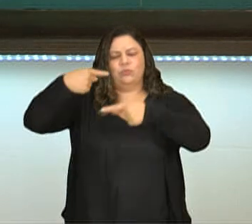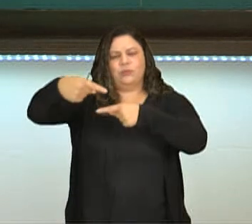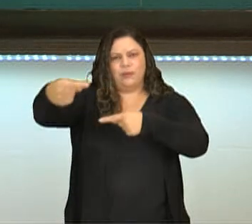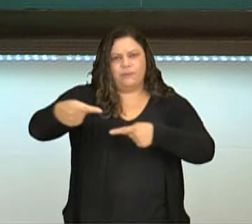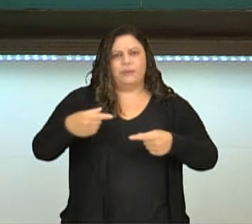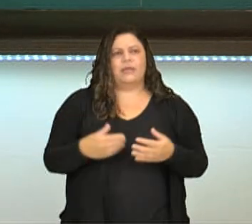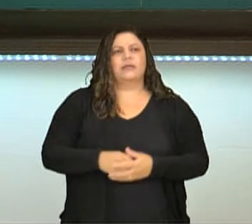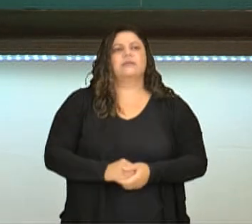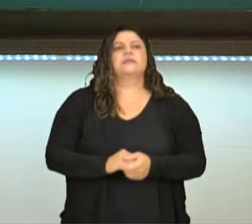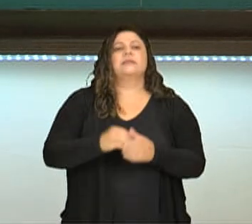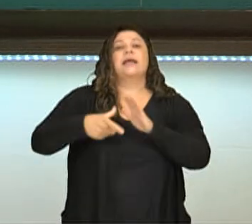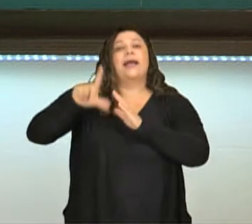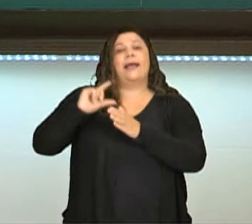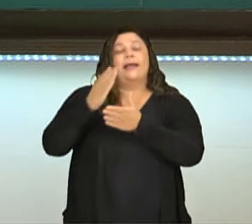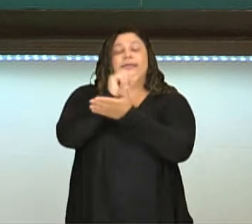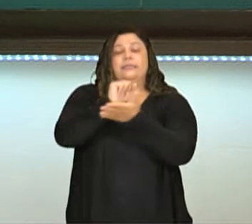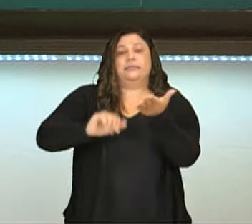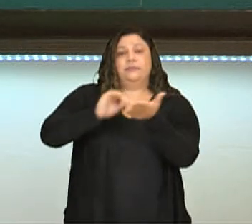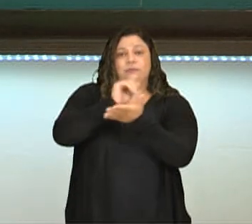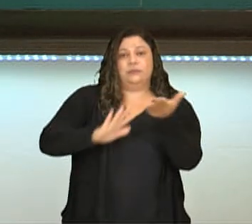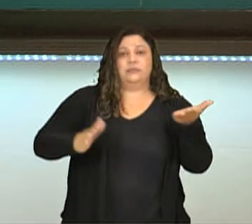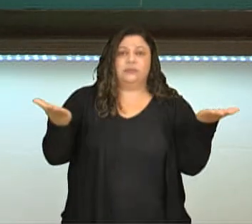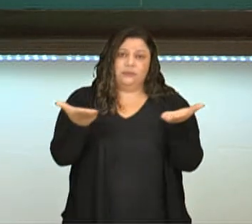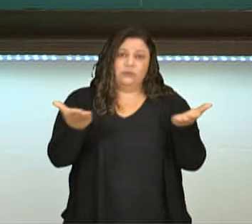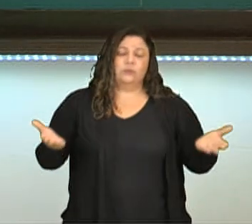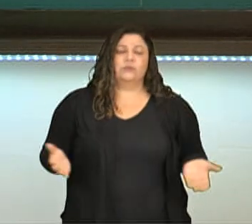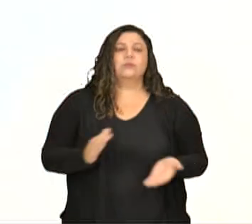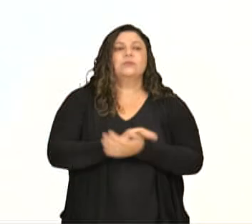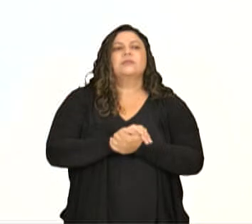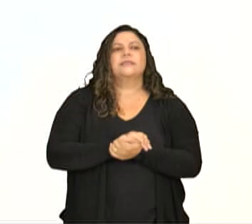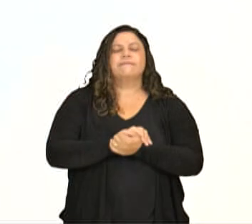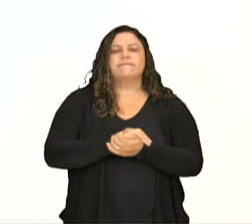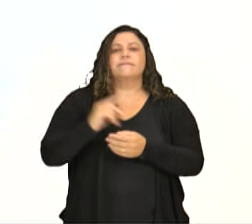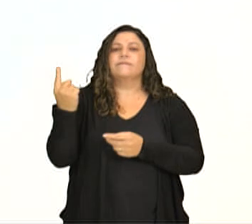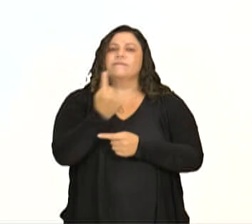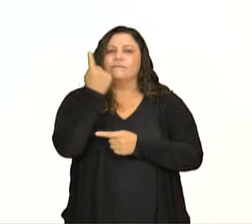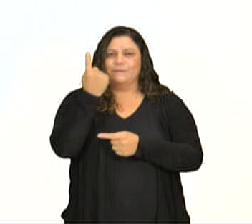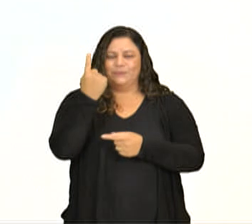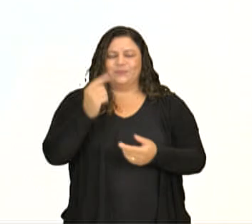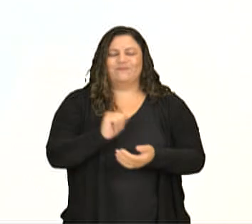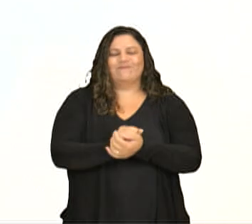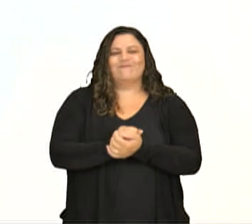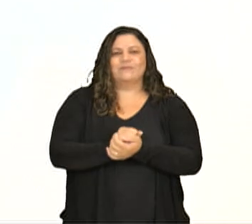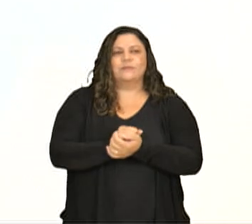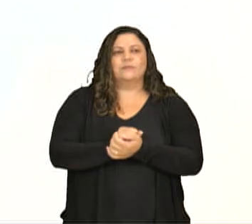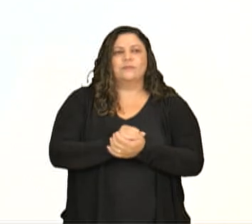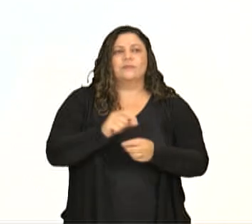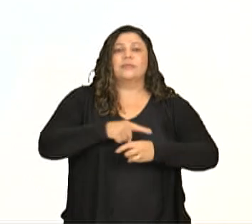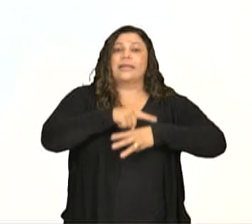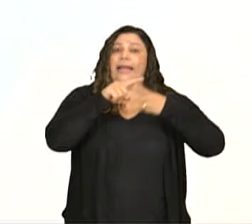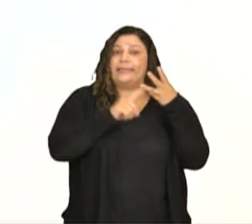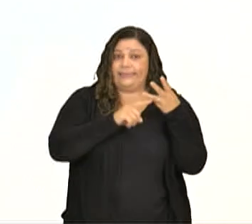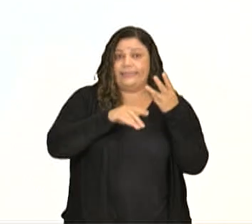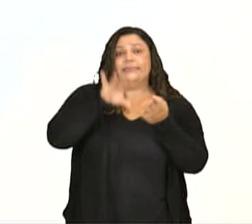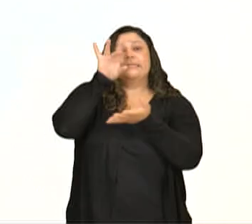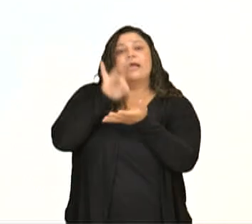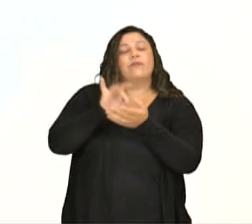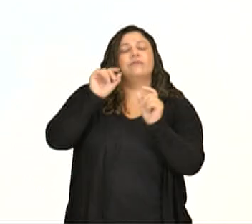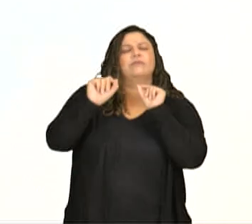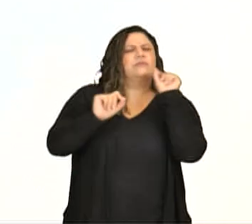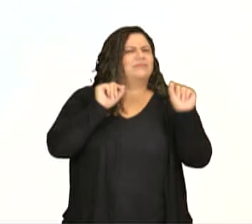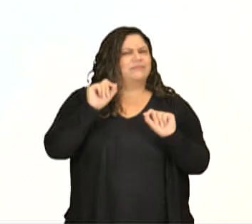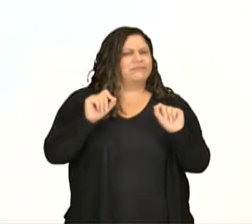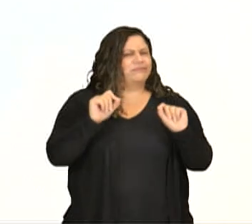gente. Antes de tudo, um exercício. Exercício 1. Vamos te dar 3 afirmativas e